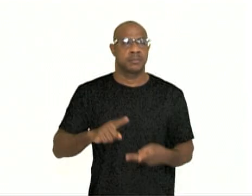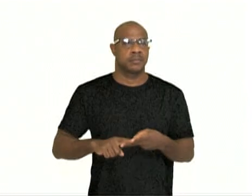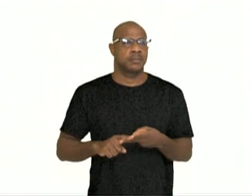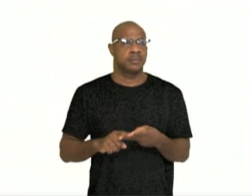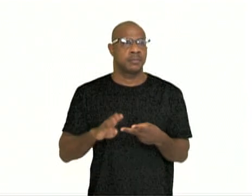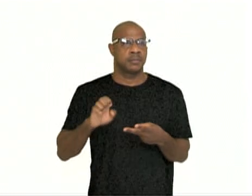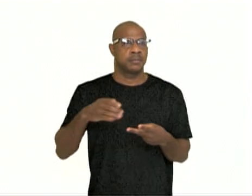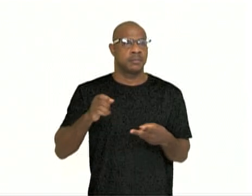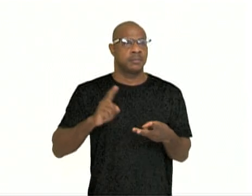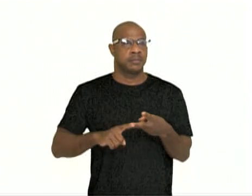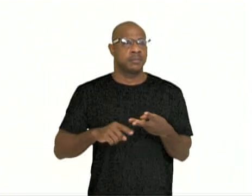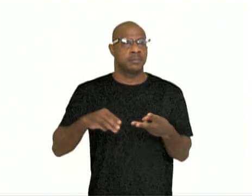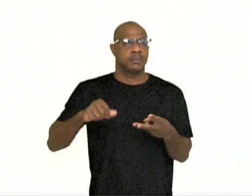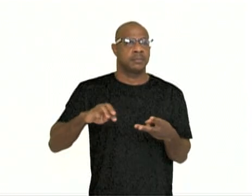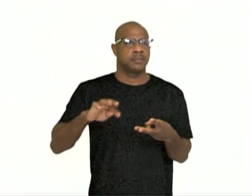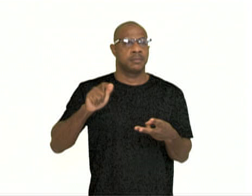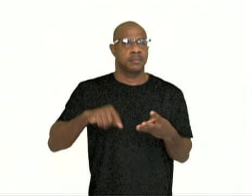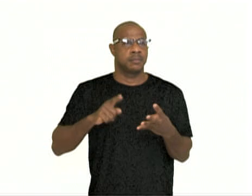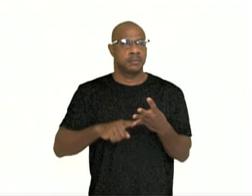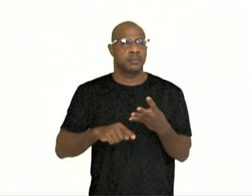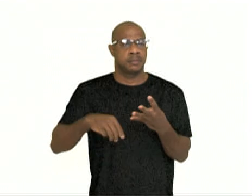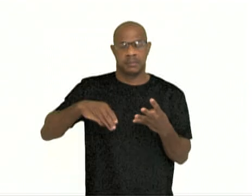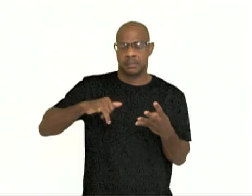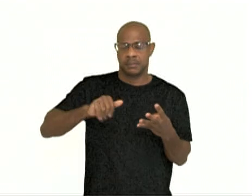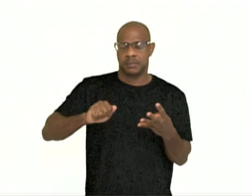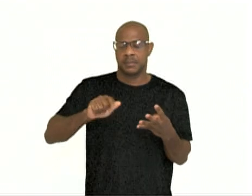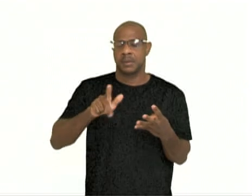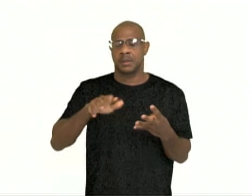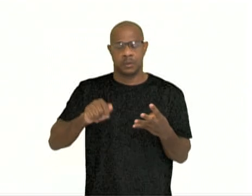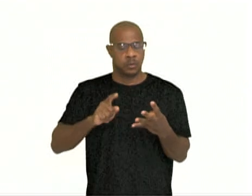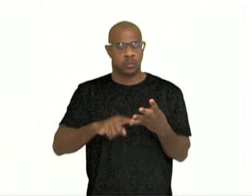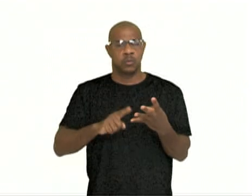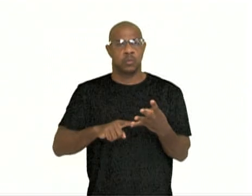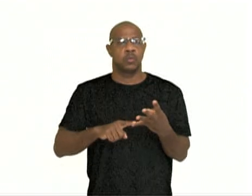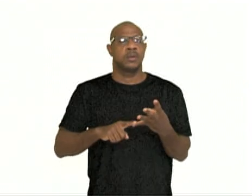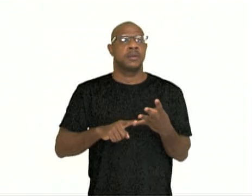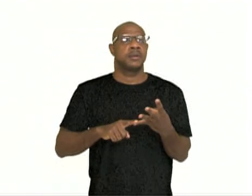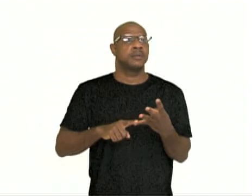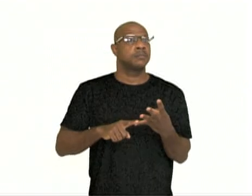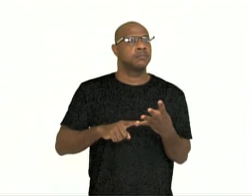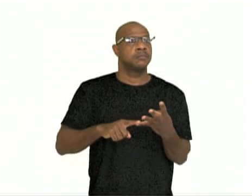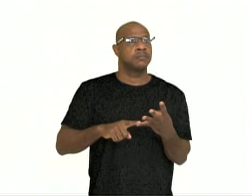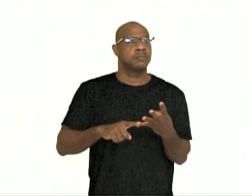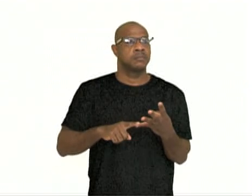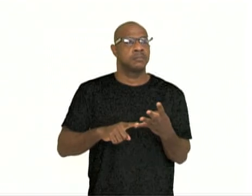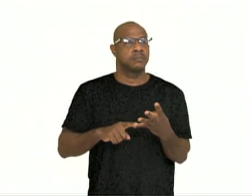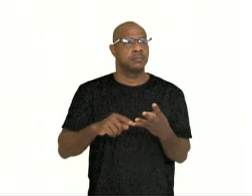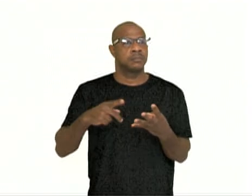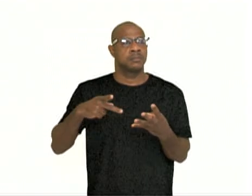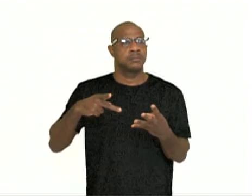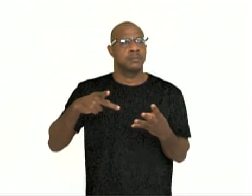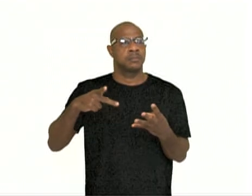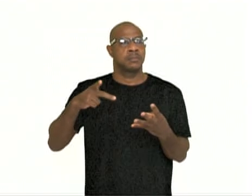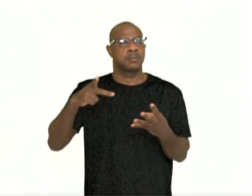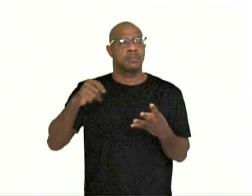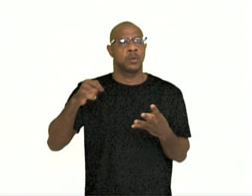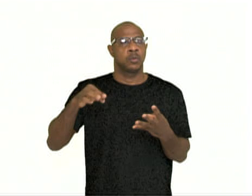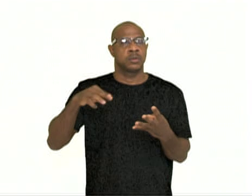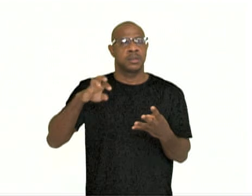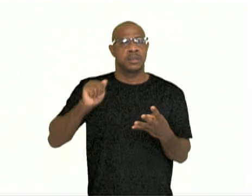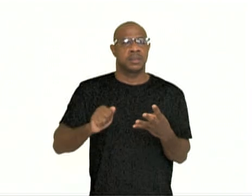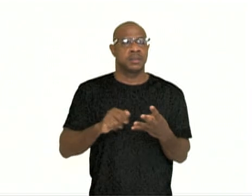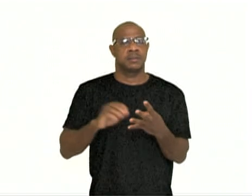bênção, o martelo, a meia-lua de frente e a meia-lua de compasso, a ponteira e a chapa